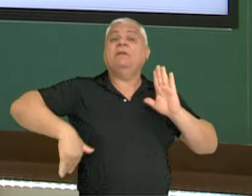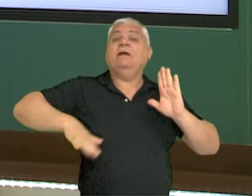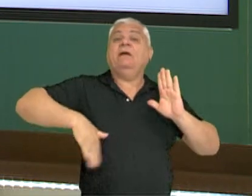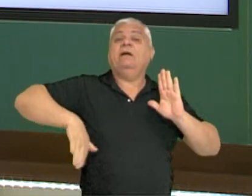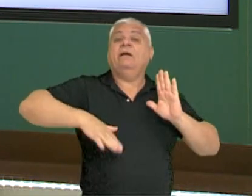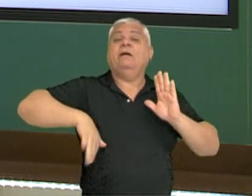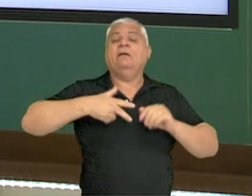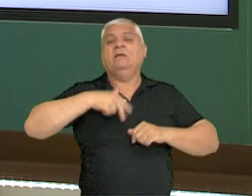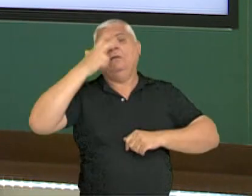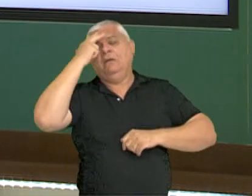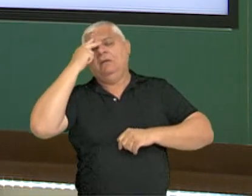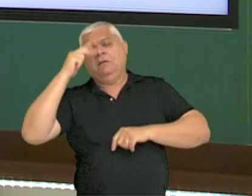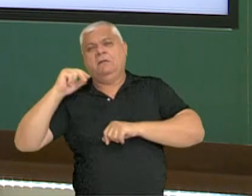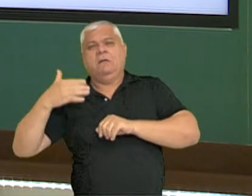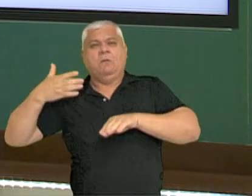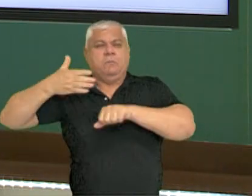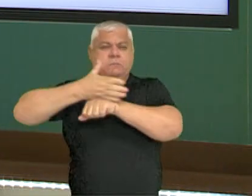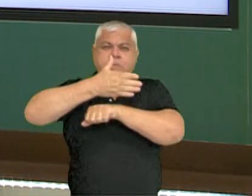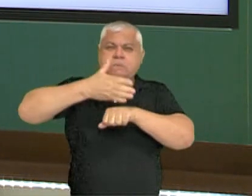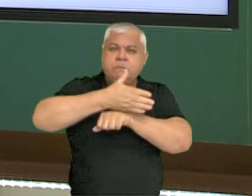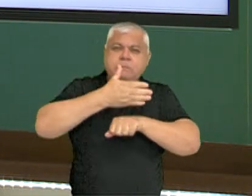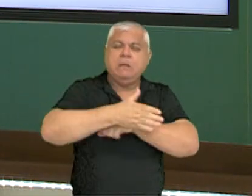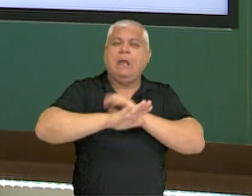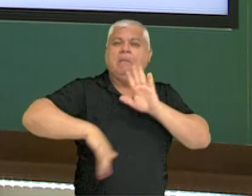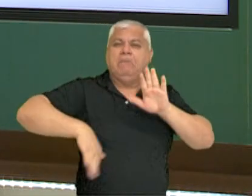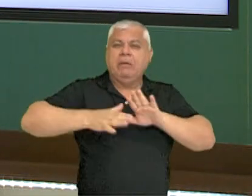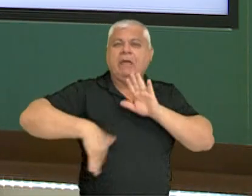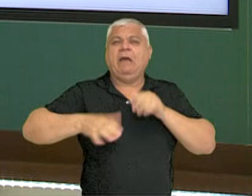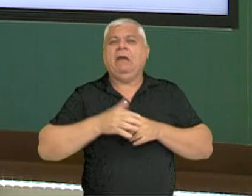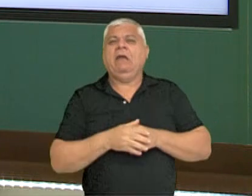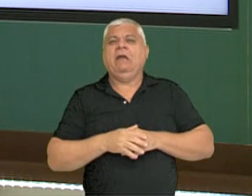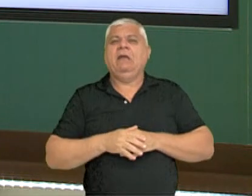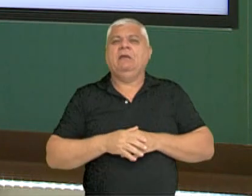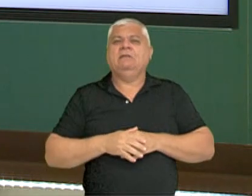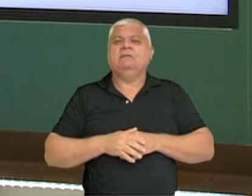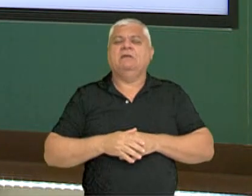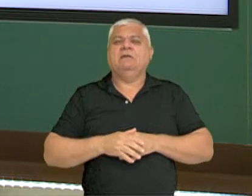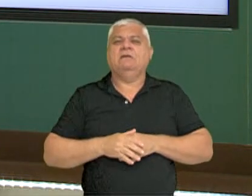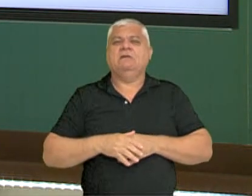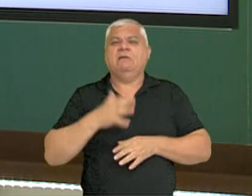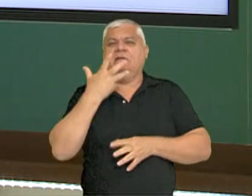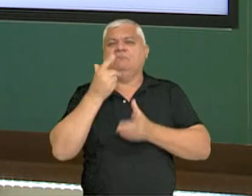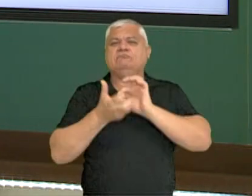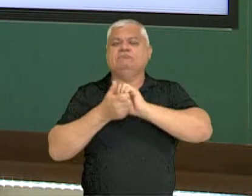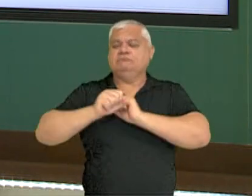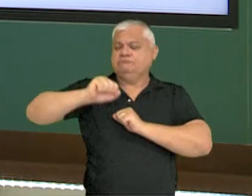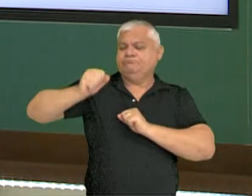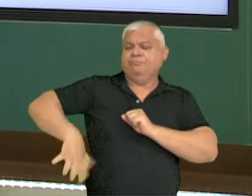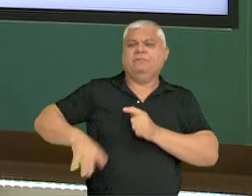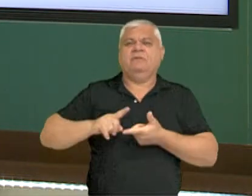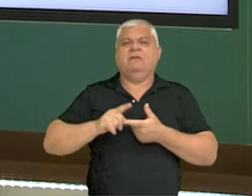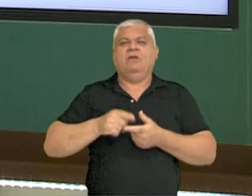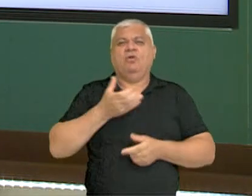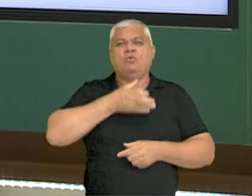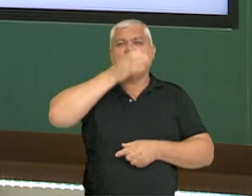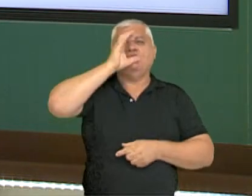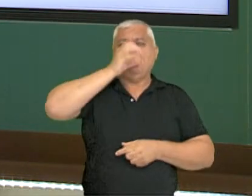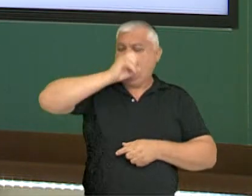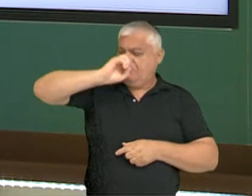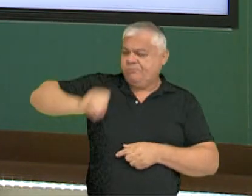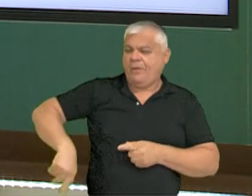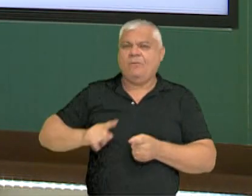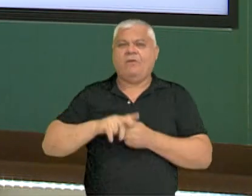As pessoas vão à praia e, infelizmente, muitas pessoas deixam ali resíduos, lixo ali acumulado.